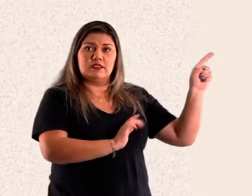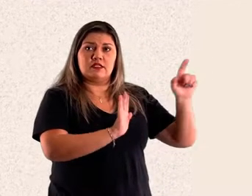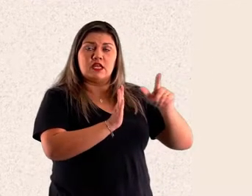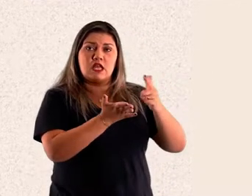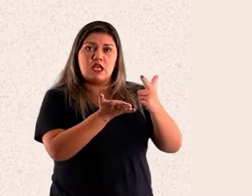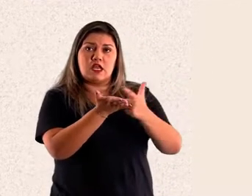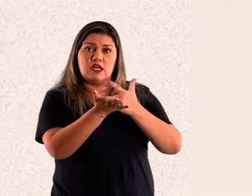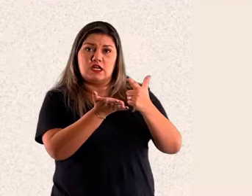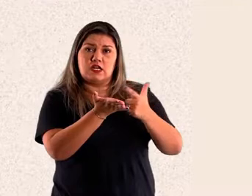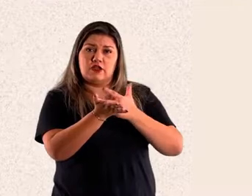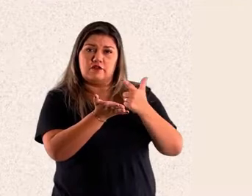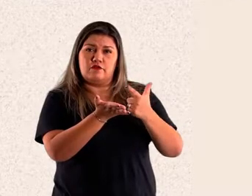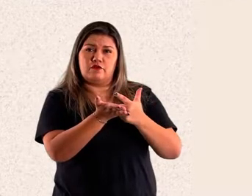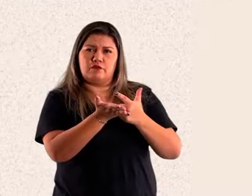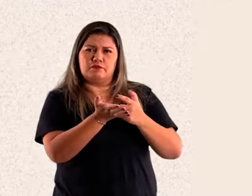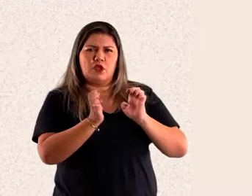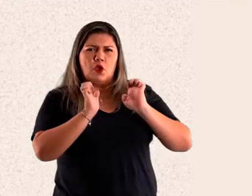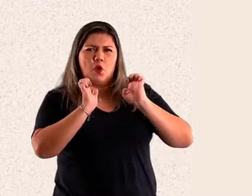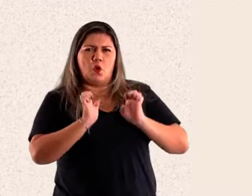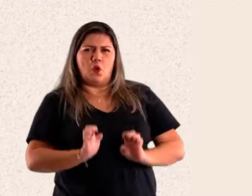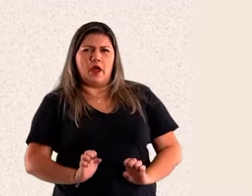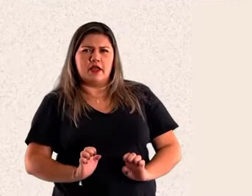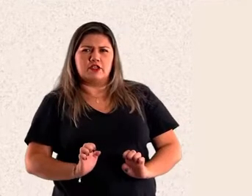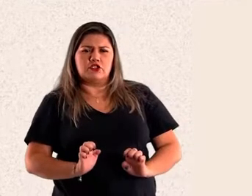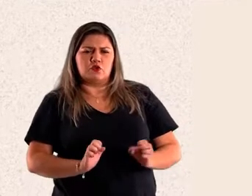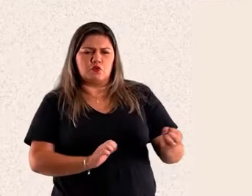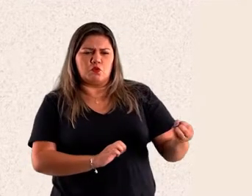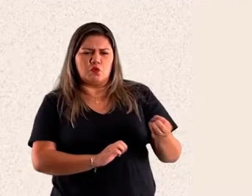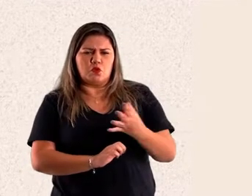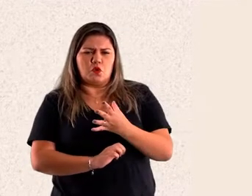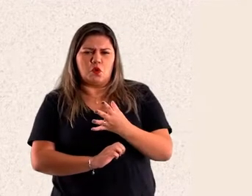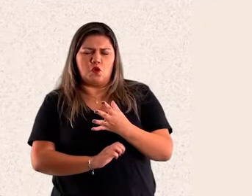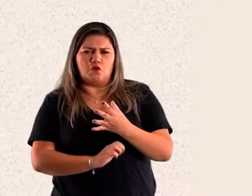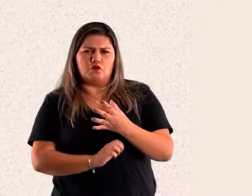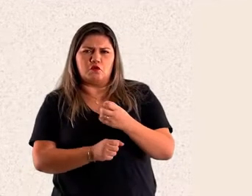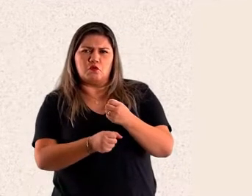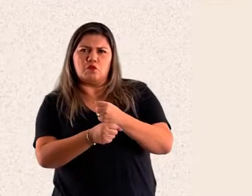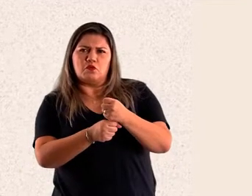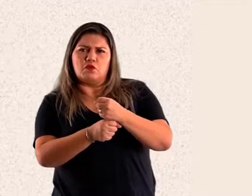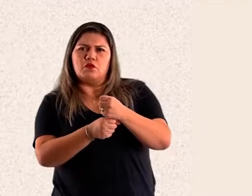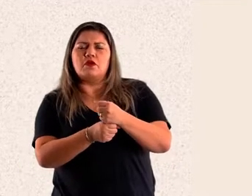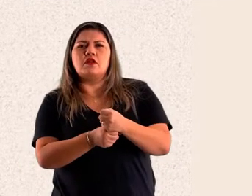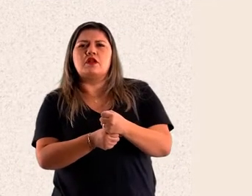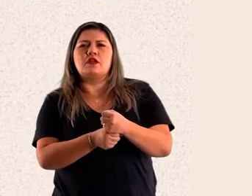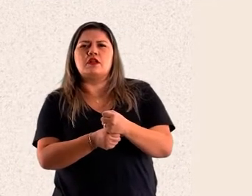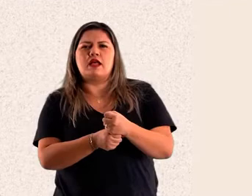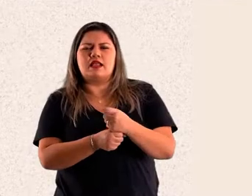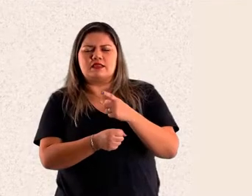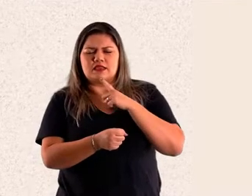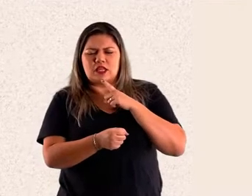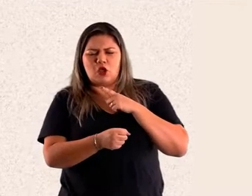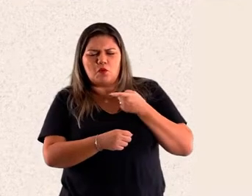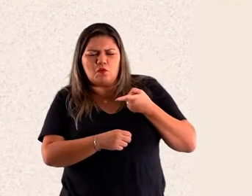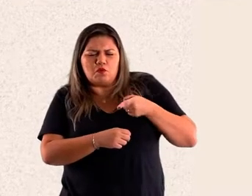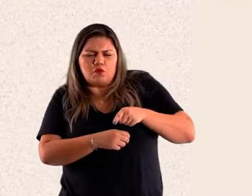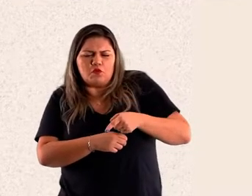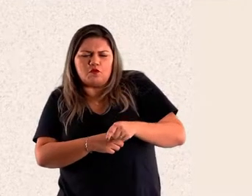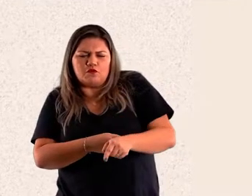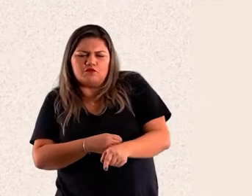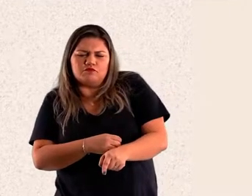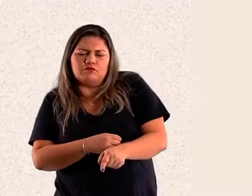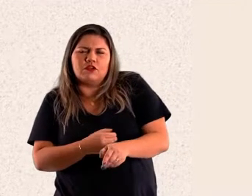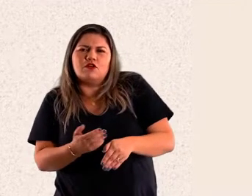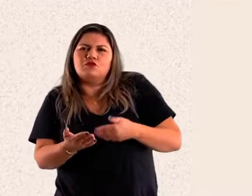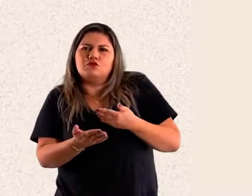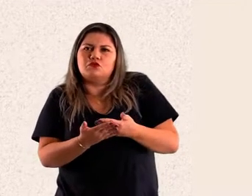uma ética para o Novo Milênio tem preciosidades é um assunto que ele aprofundasse e com mais fria